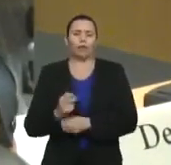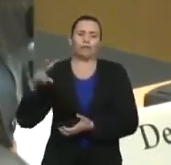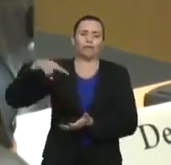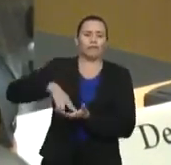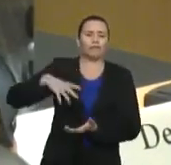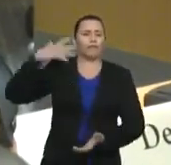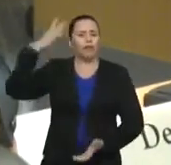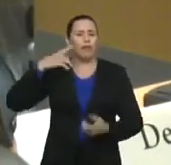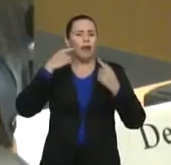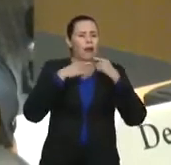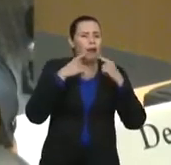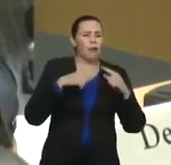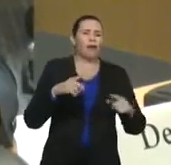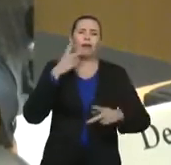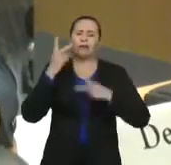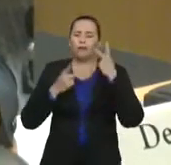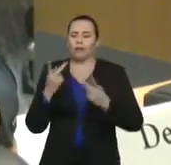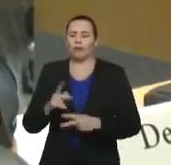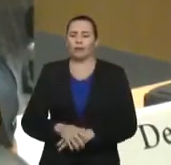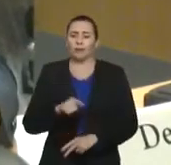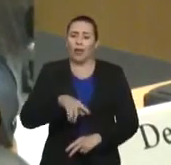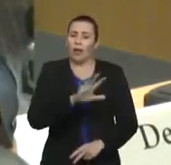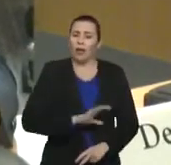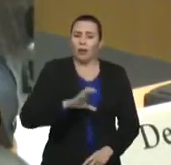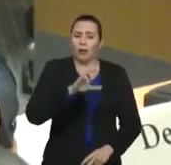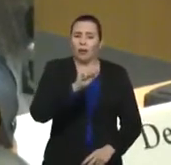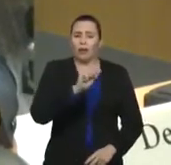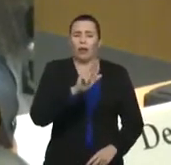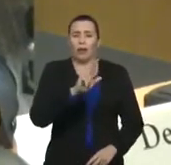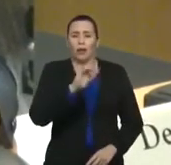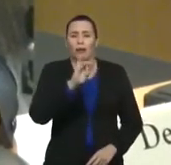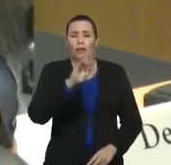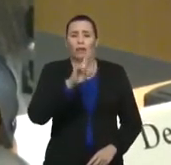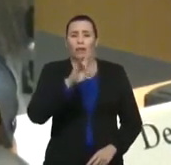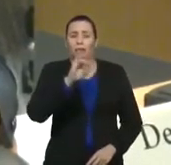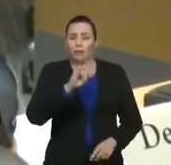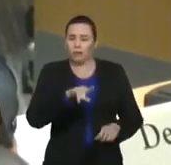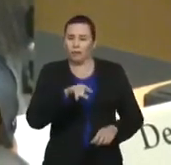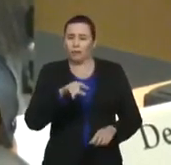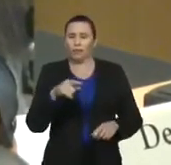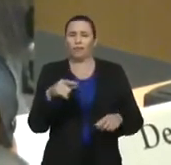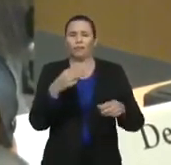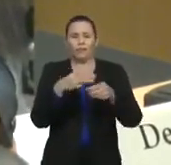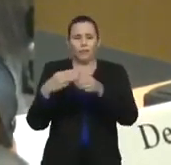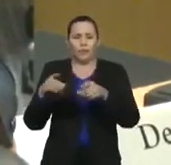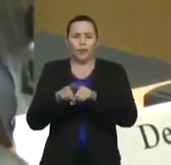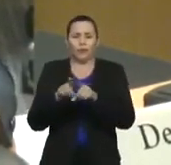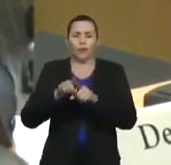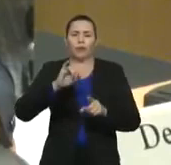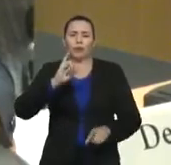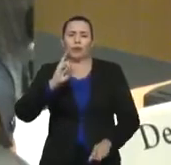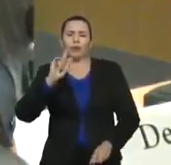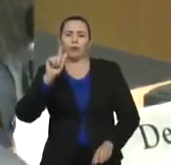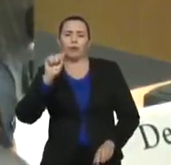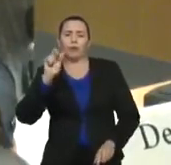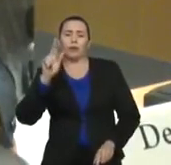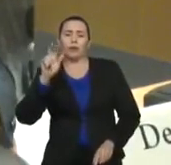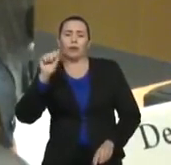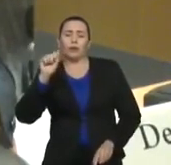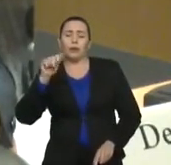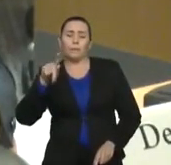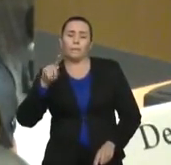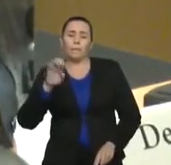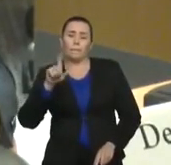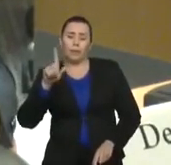nessas estradas. Essa região aí do Cariri, ali entre Igarapé e Poção de Pedra, é recorrente aqui nessa casa a gente